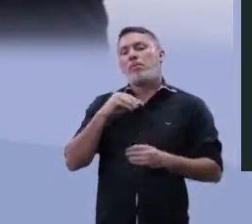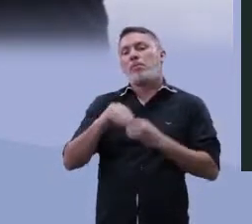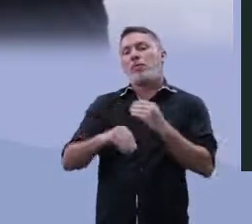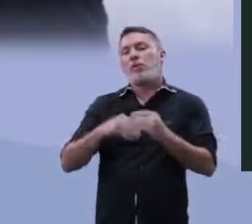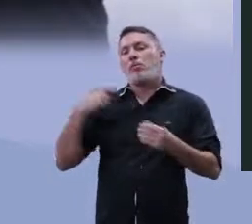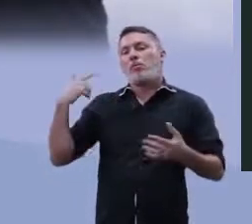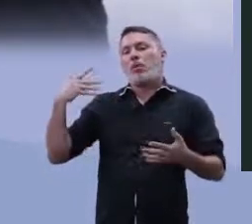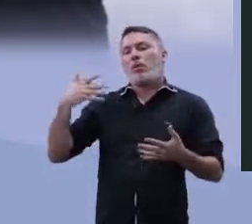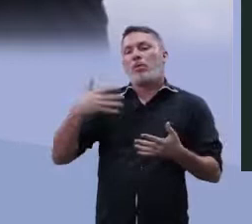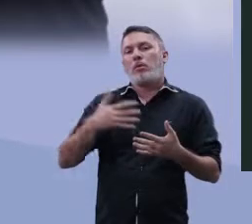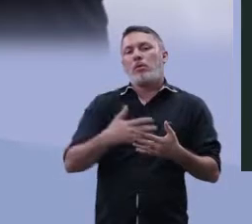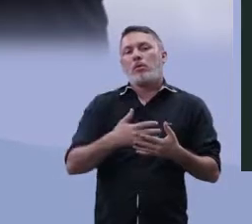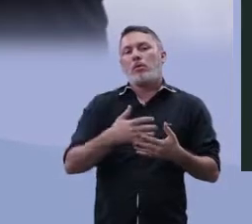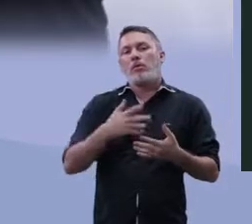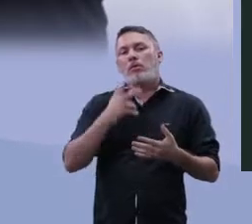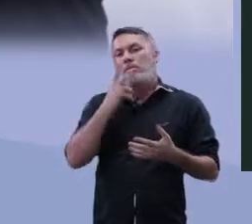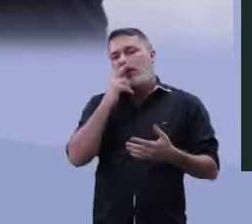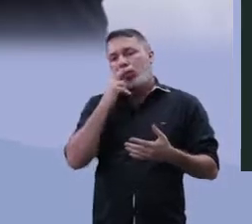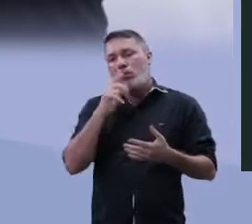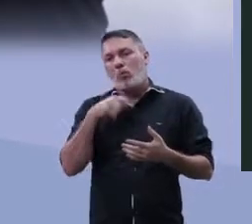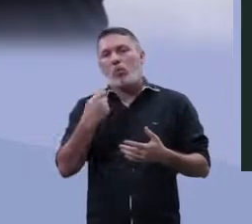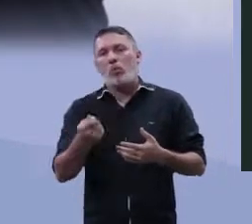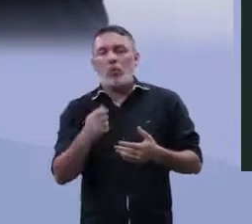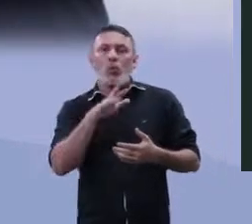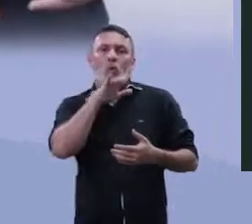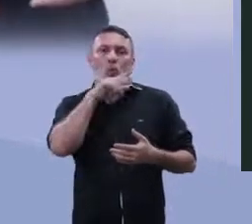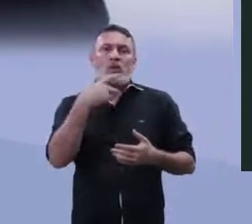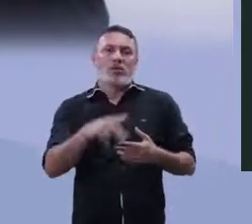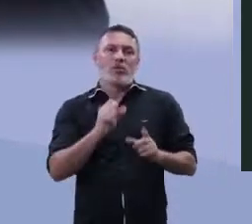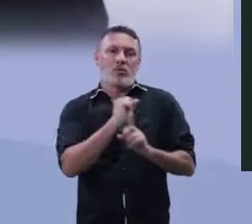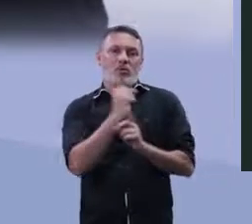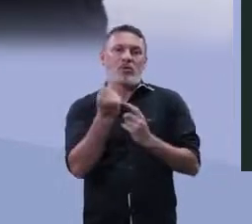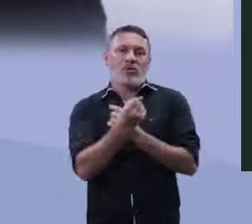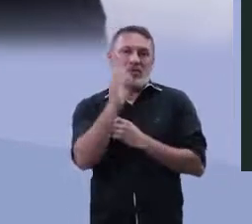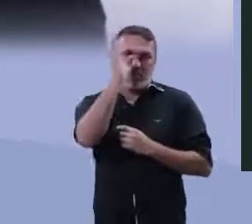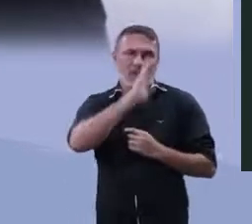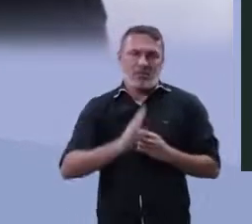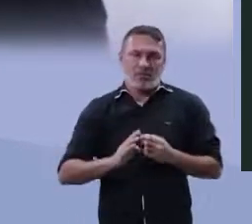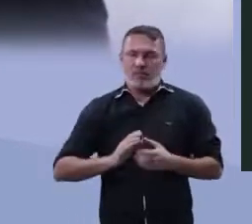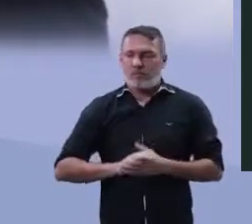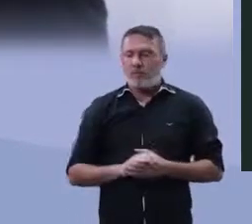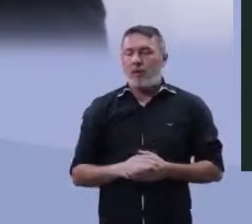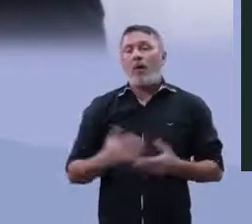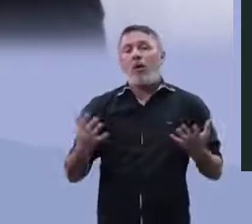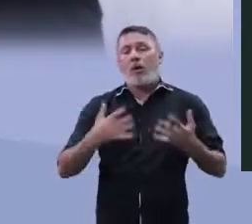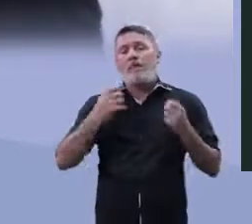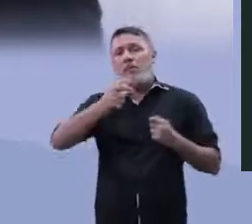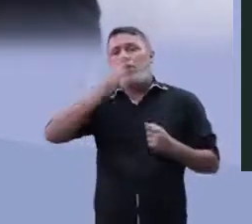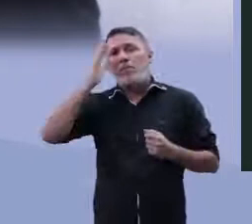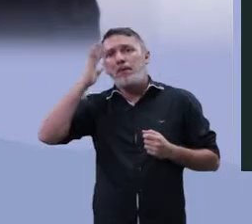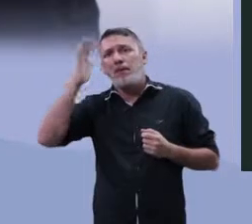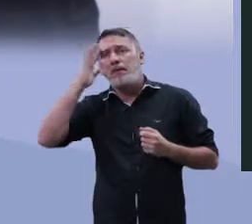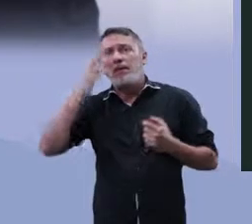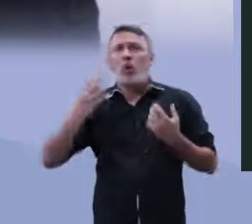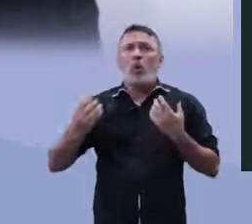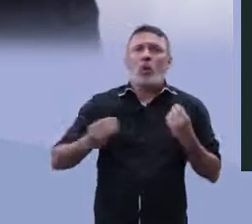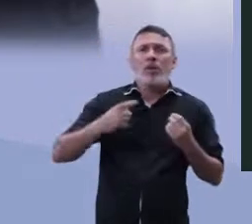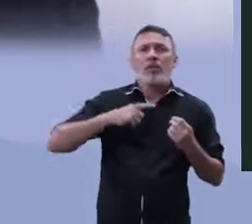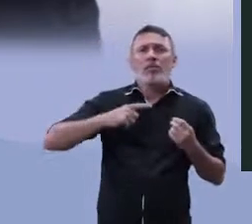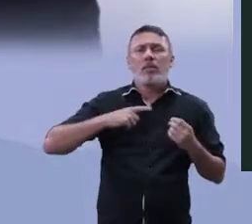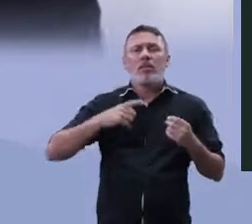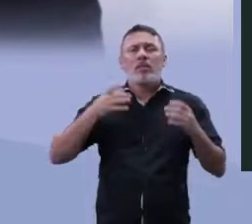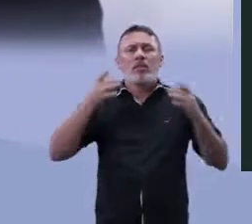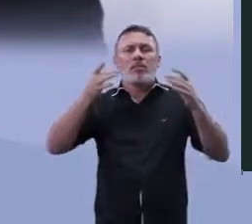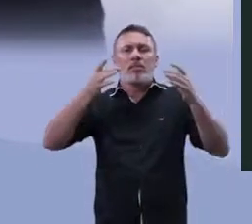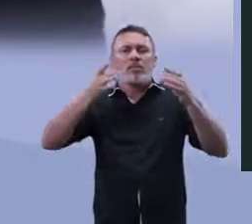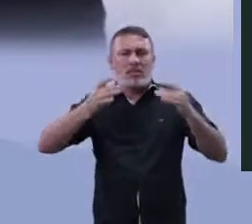a miscigenação ela se converteu num traço ruim da sociedade brasileira. Então, vamos pensar de